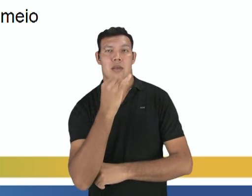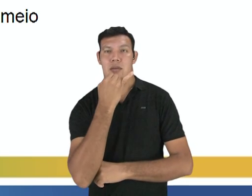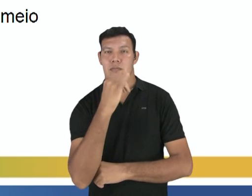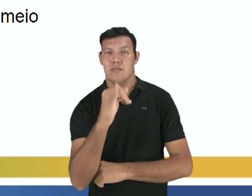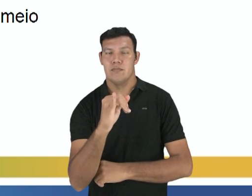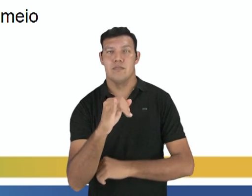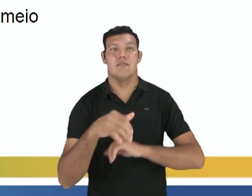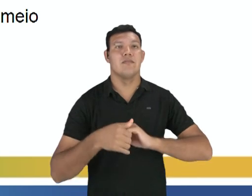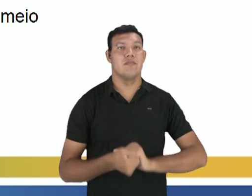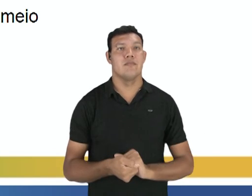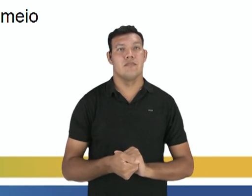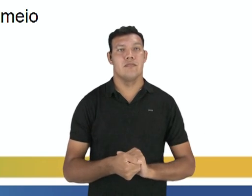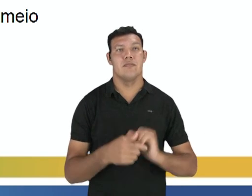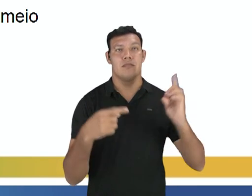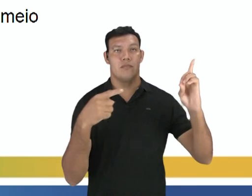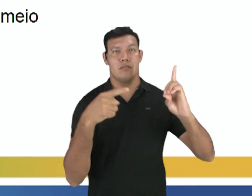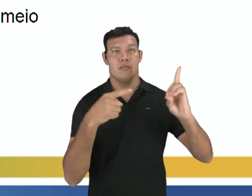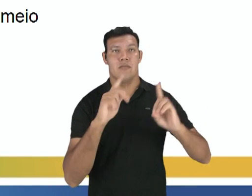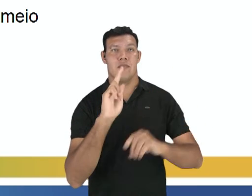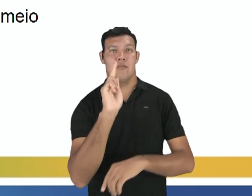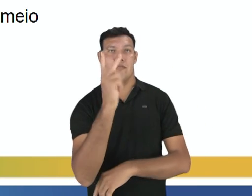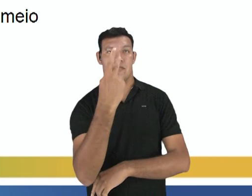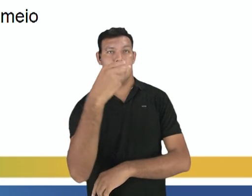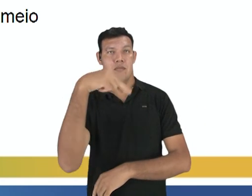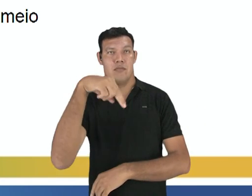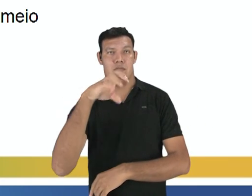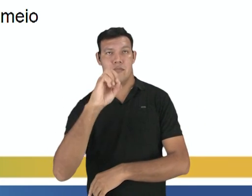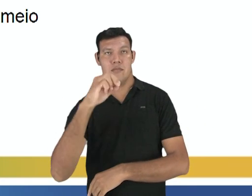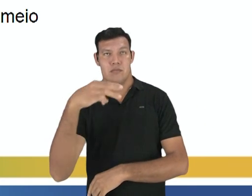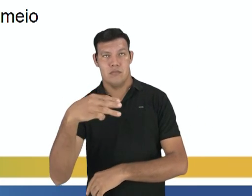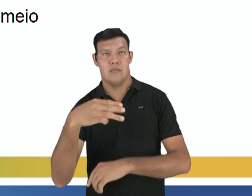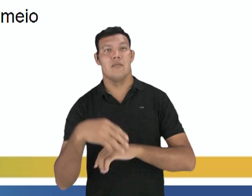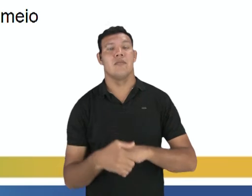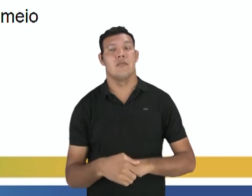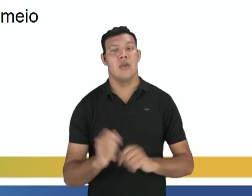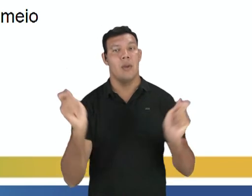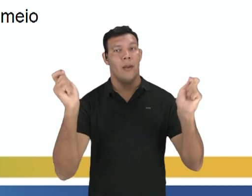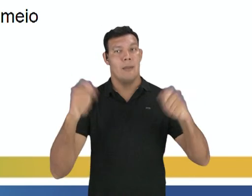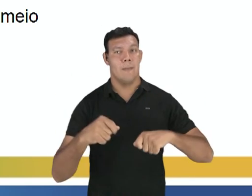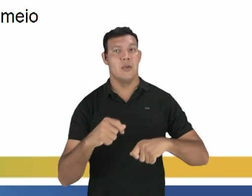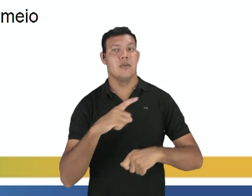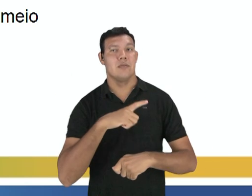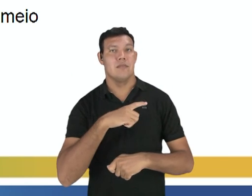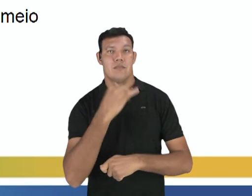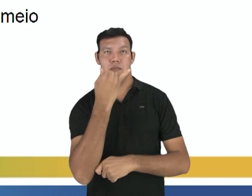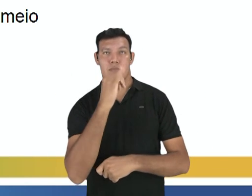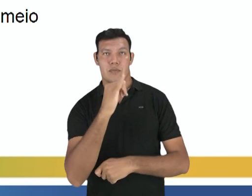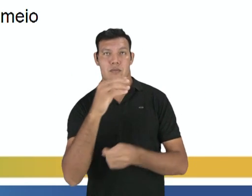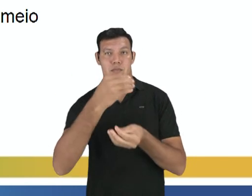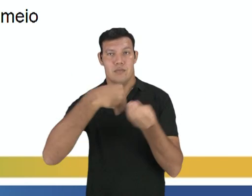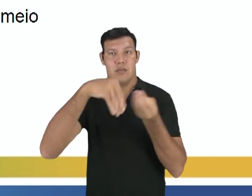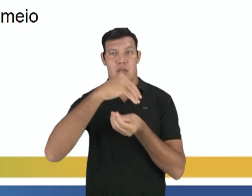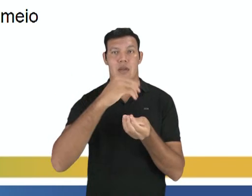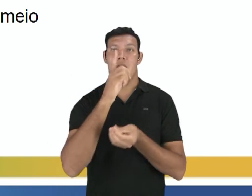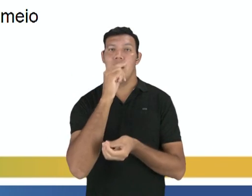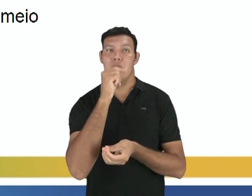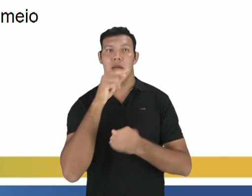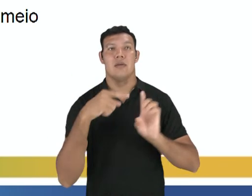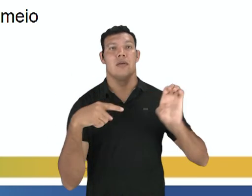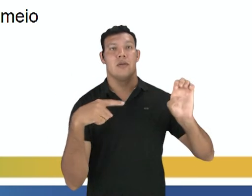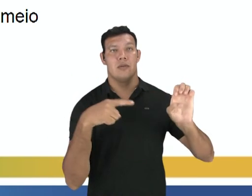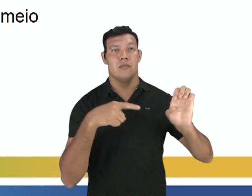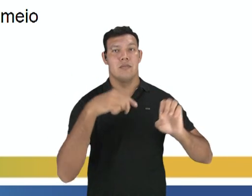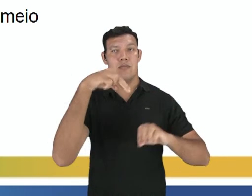é molecular? Letra D. O HNO3 conduz corrente elétrica em meio aquoso? E a letra E.